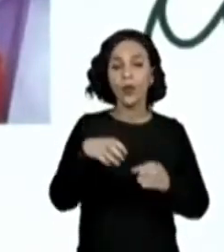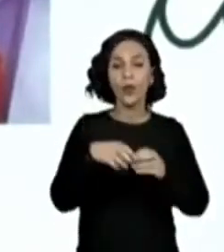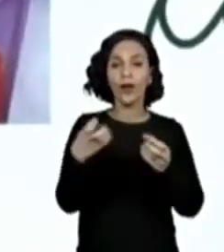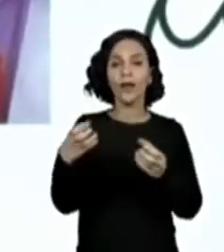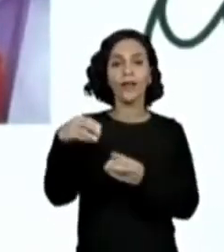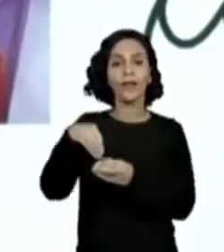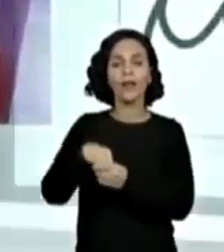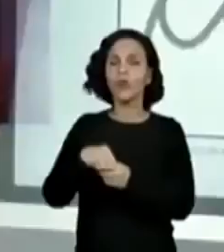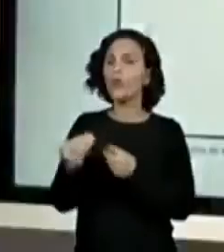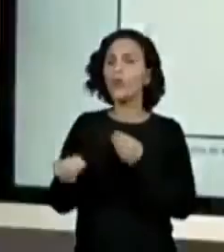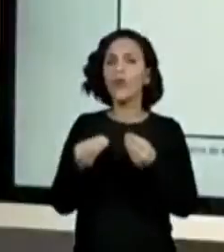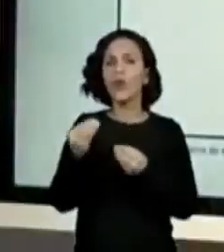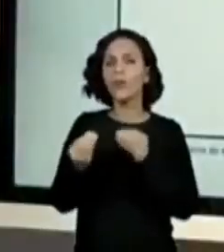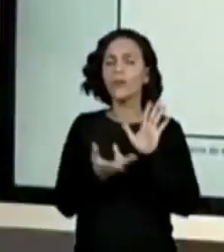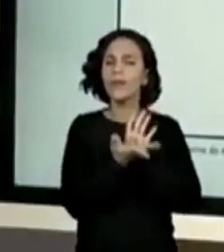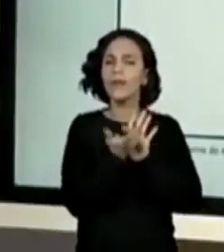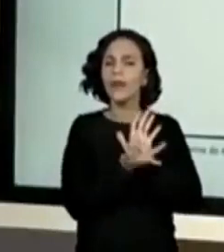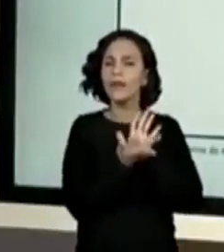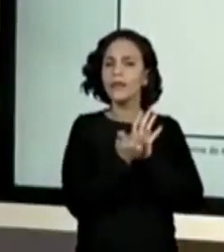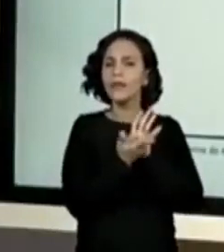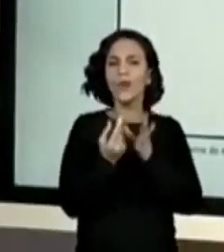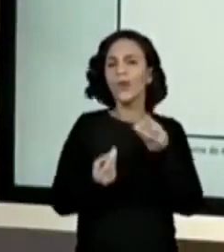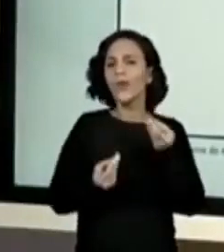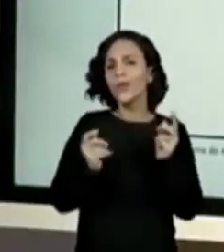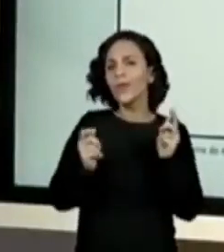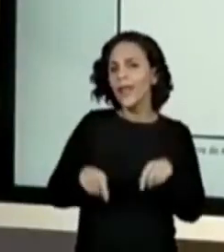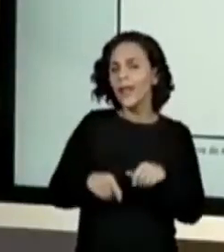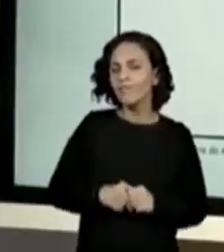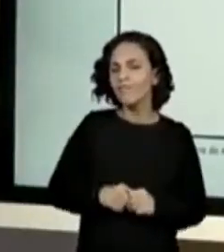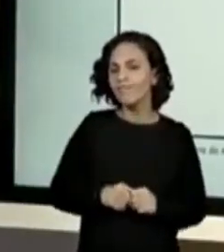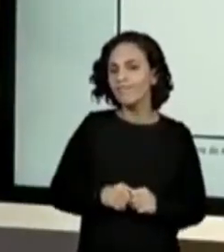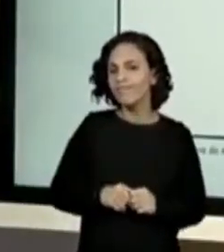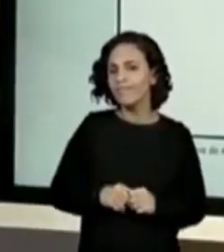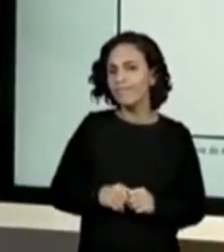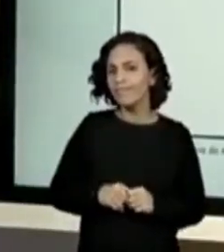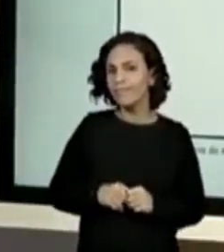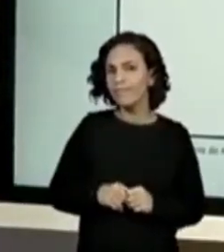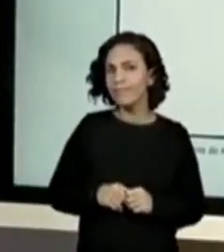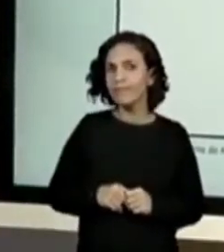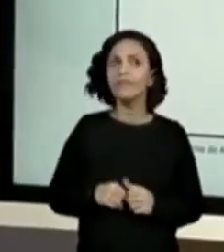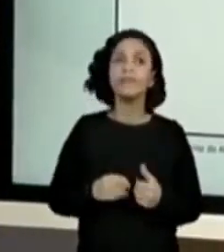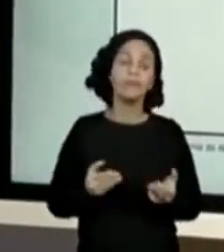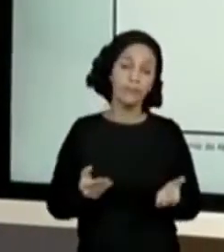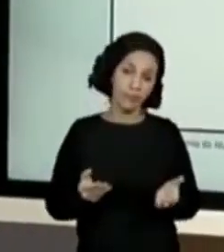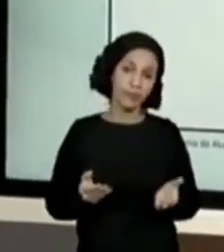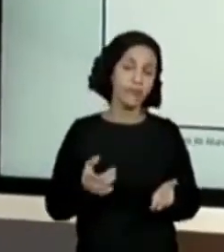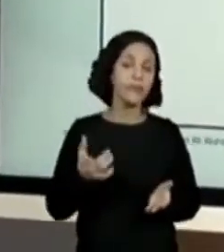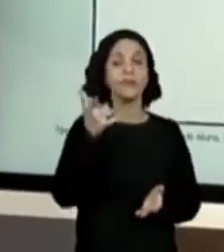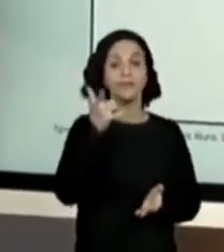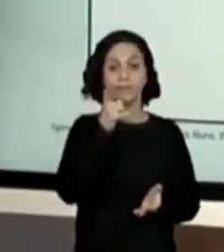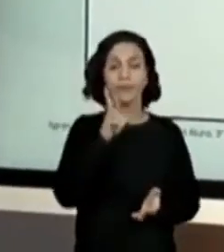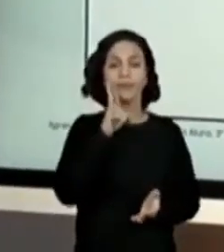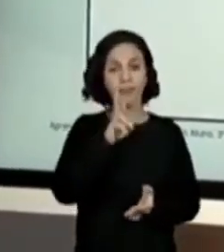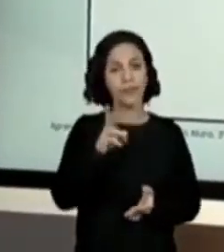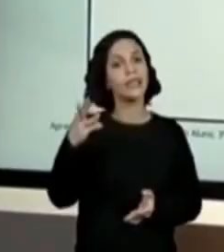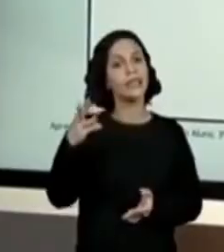de uma ilustração. Vai ter 30 caquis. Vocês acertaram, muito